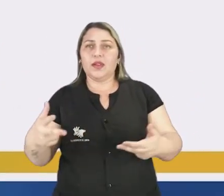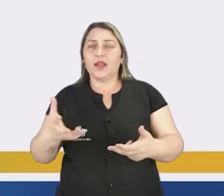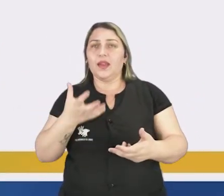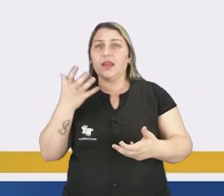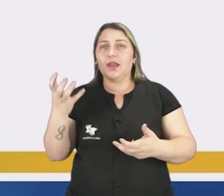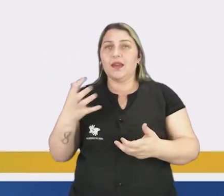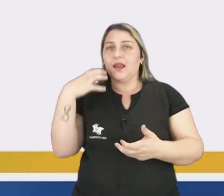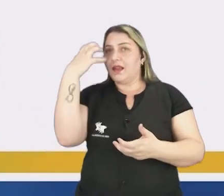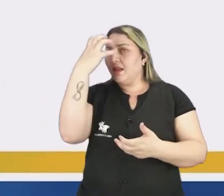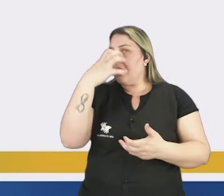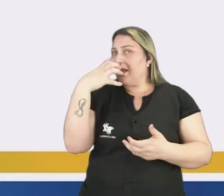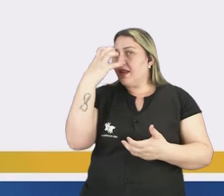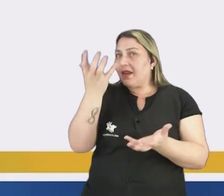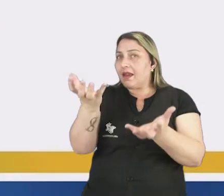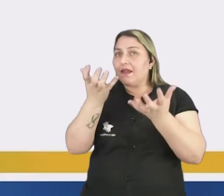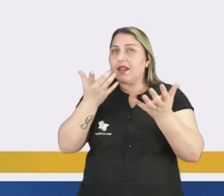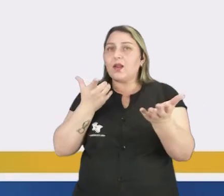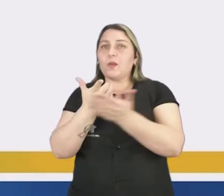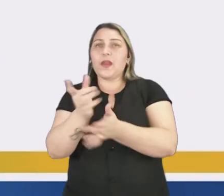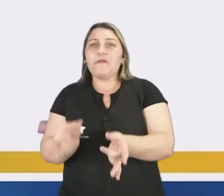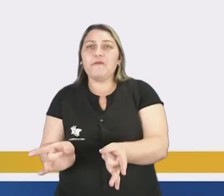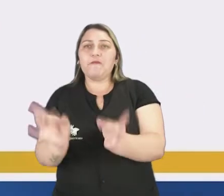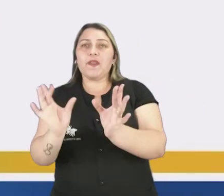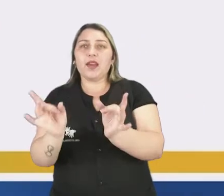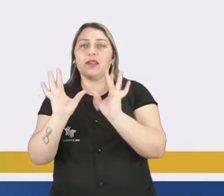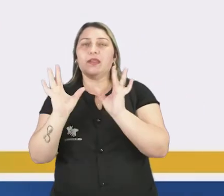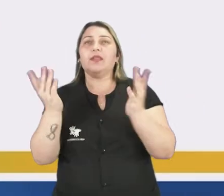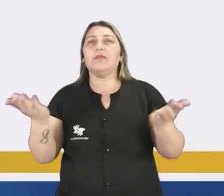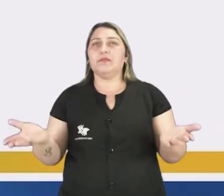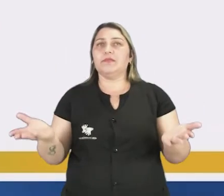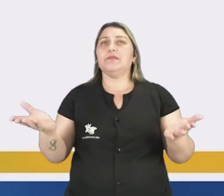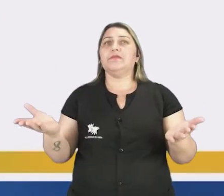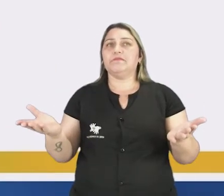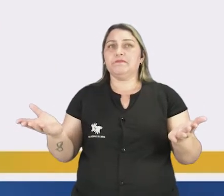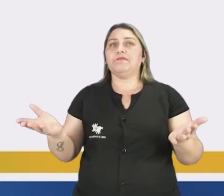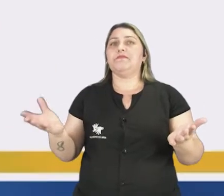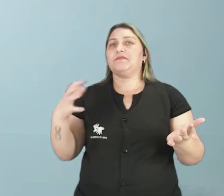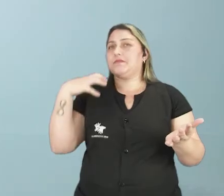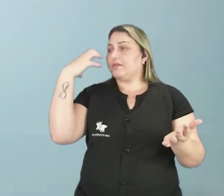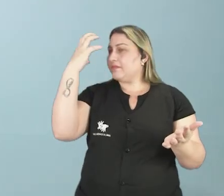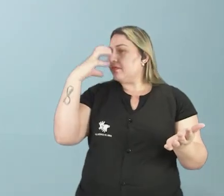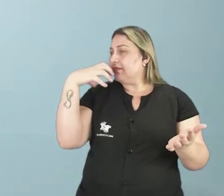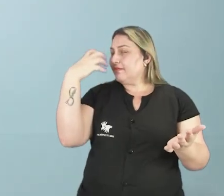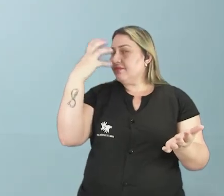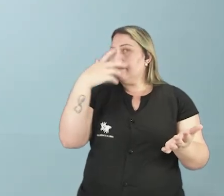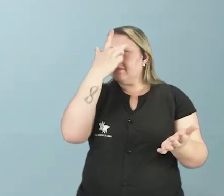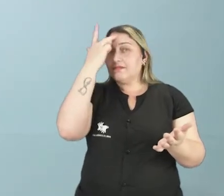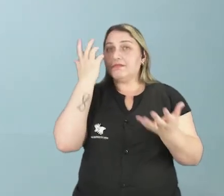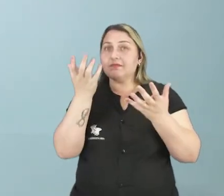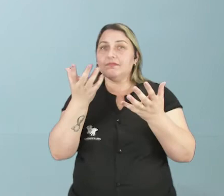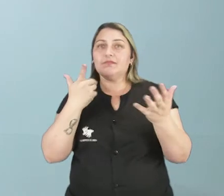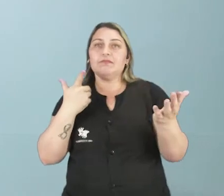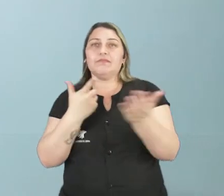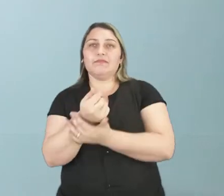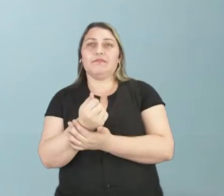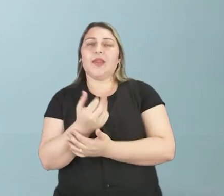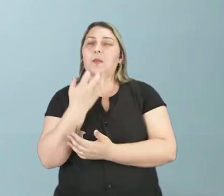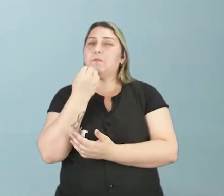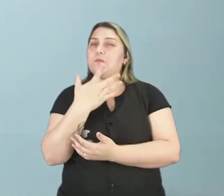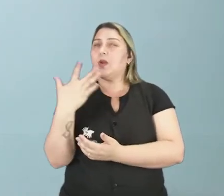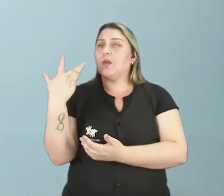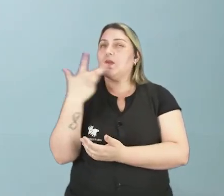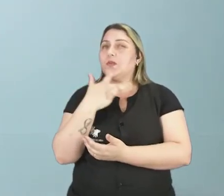atraído e esse produto venda. Então é como se fosse um feitiço, vem enfeitiçar ele, é necessário, é bom,